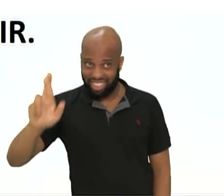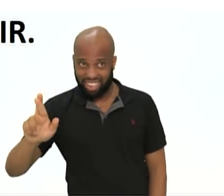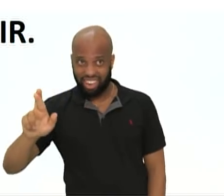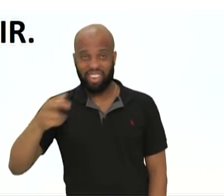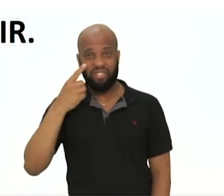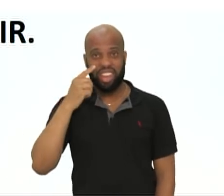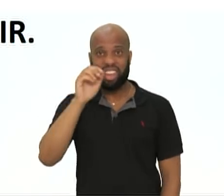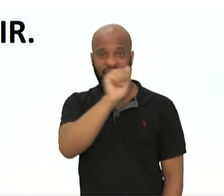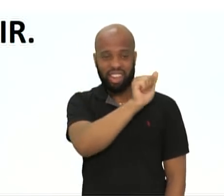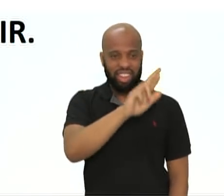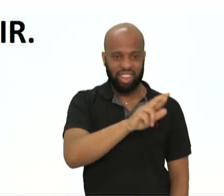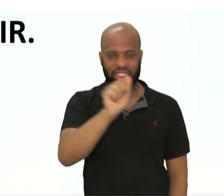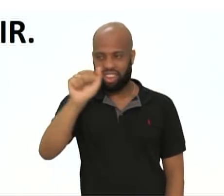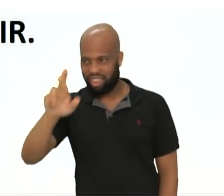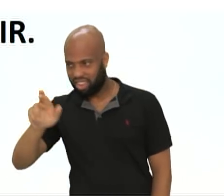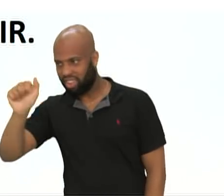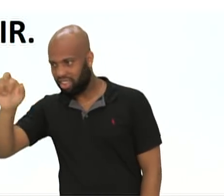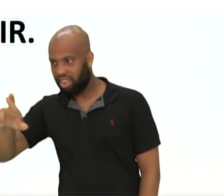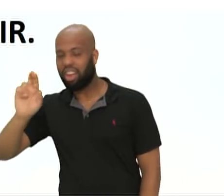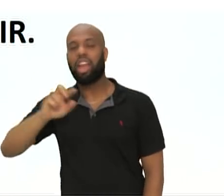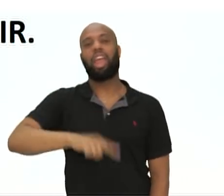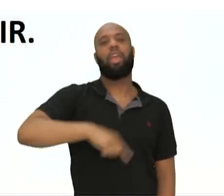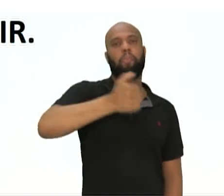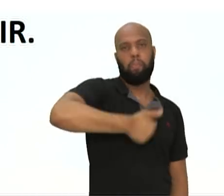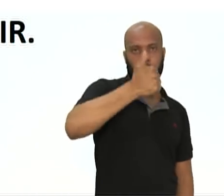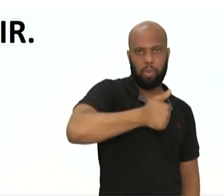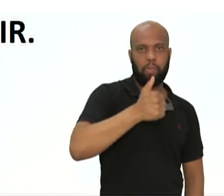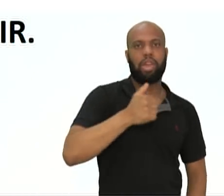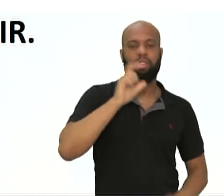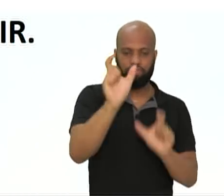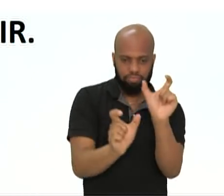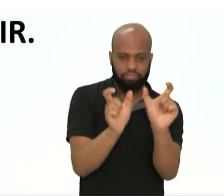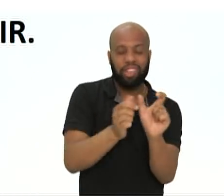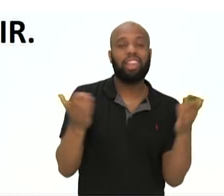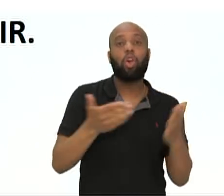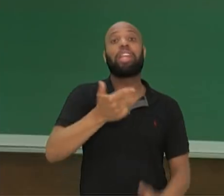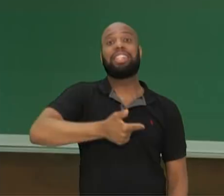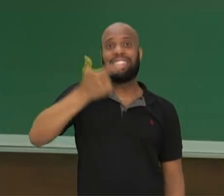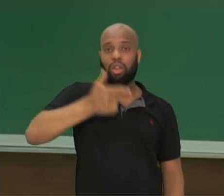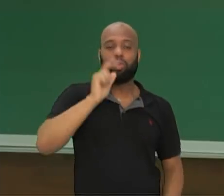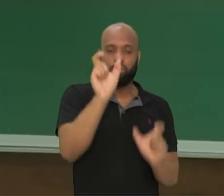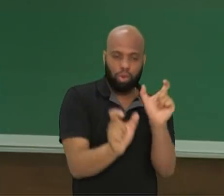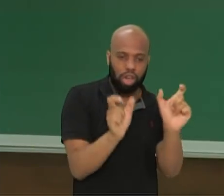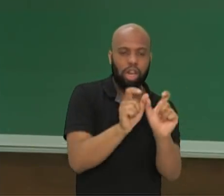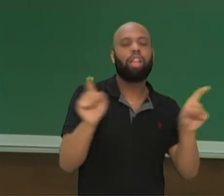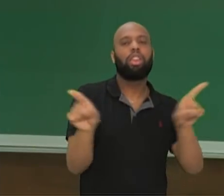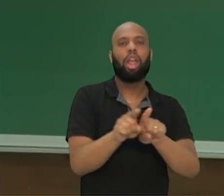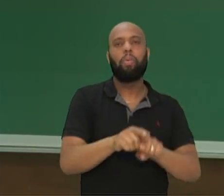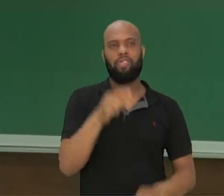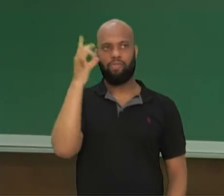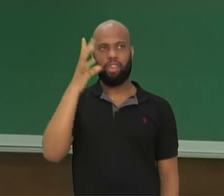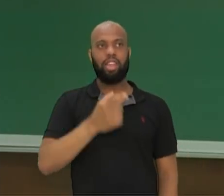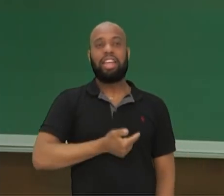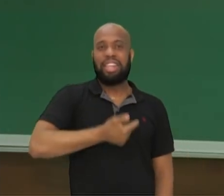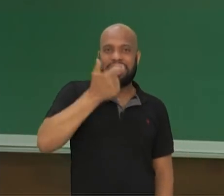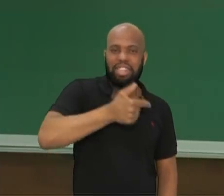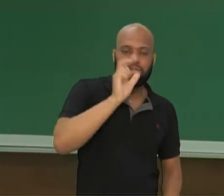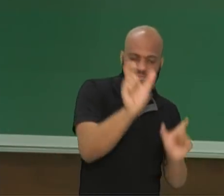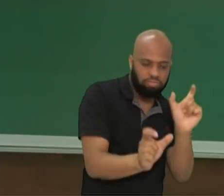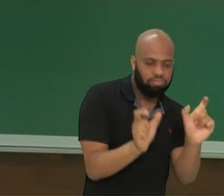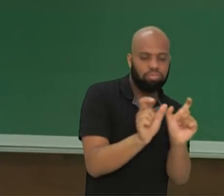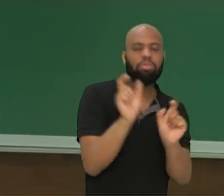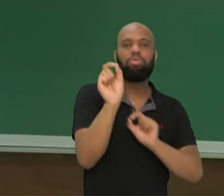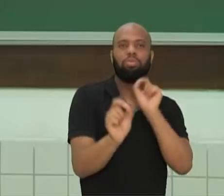ar. Então, eu digo que é a primeira conjugação. E vamos para a segunda conjugação, que também é muito fácil. A segunda